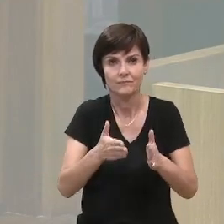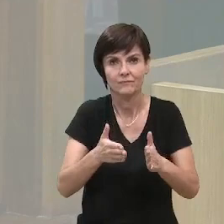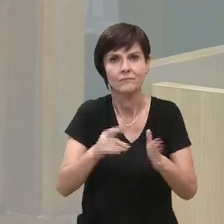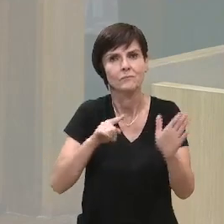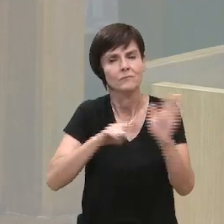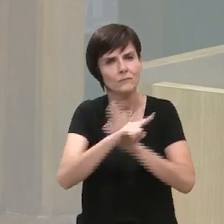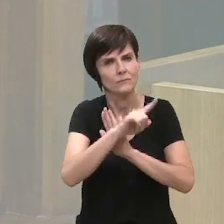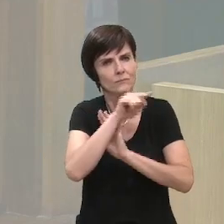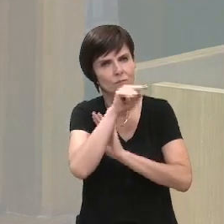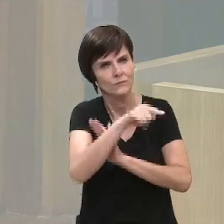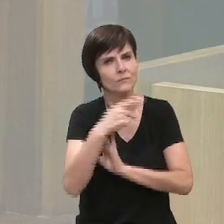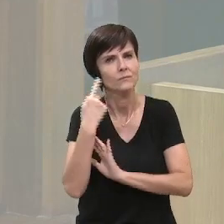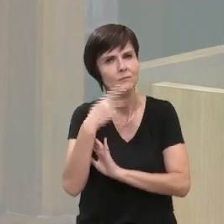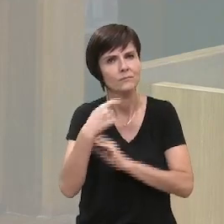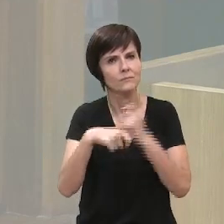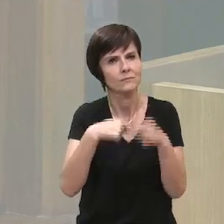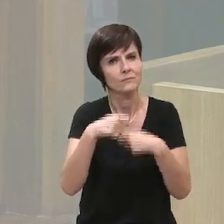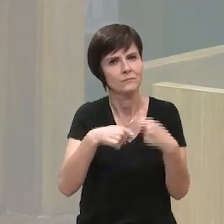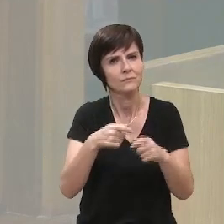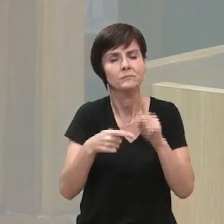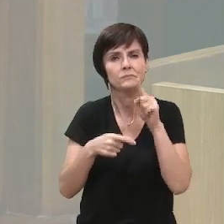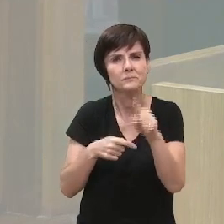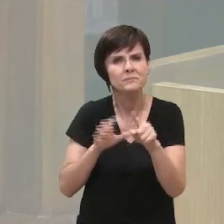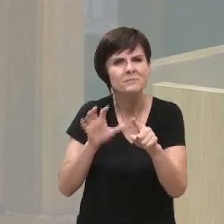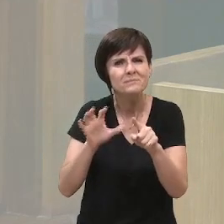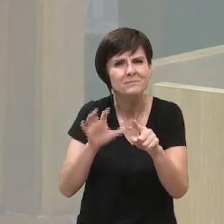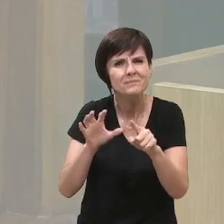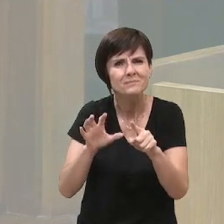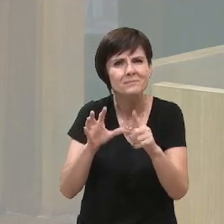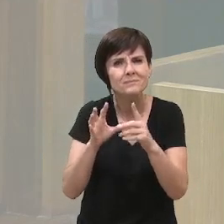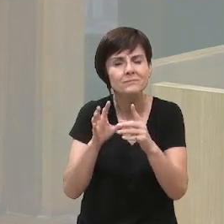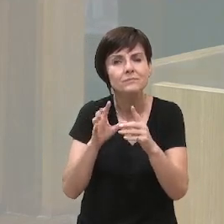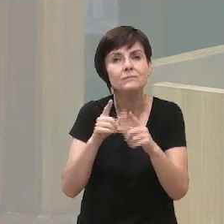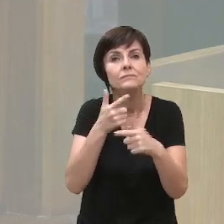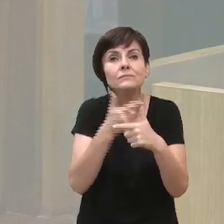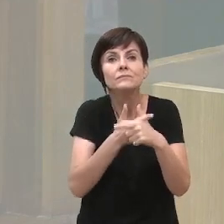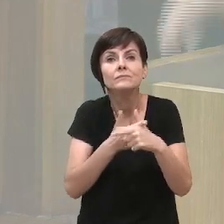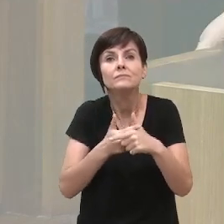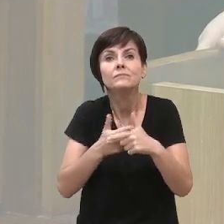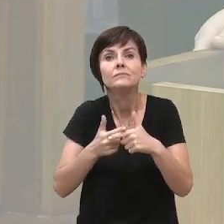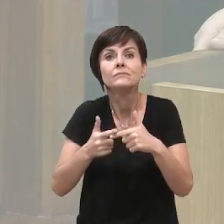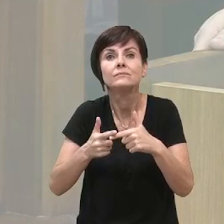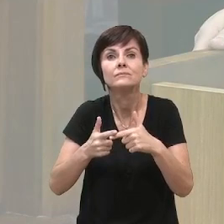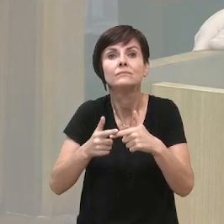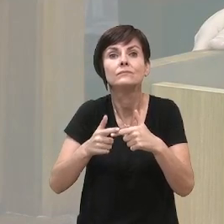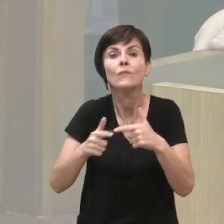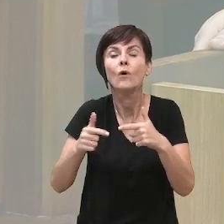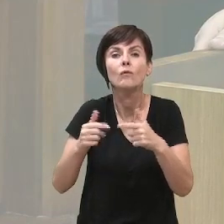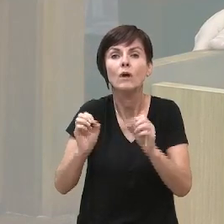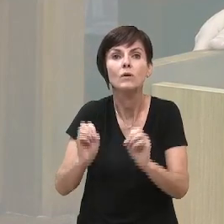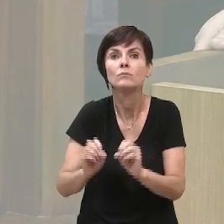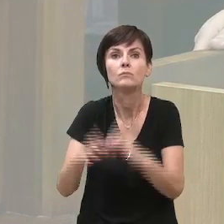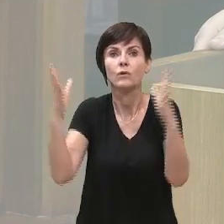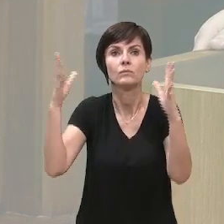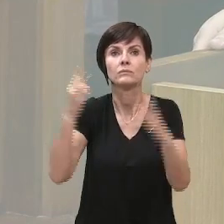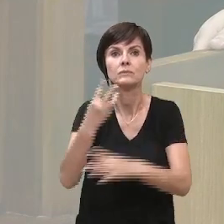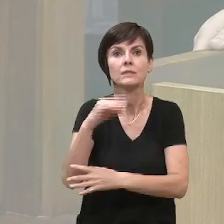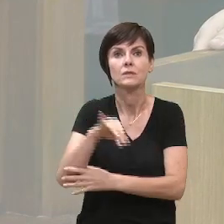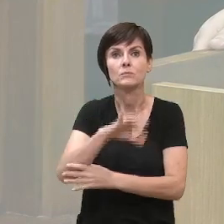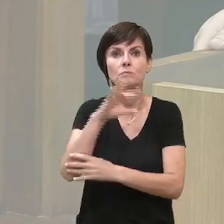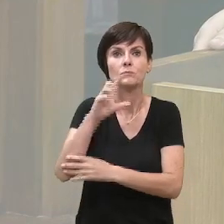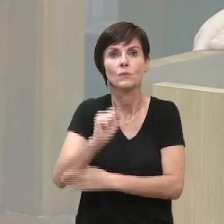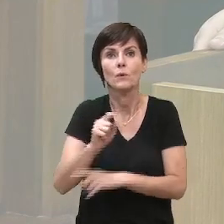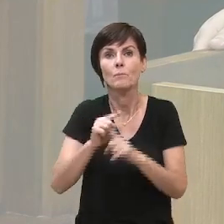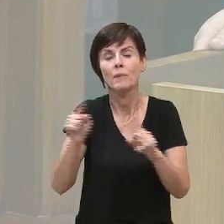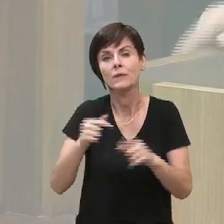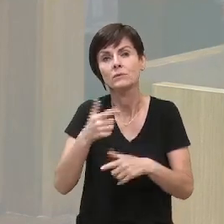errado, pode me corrigir que passo a parte. Isso aí vai ser diluído. Ou vai cair do céu 3 milhões de reais. Mas se eu presto um serviço